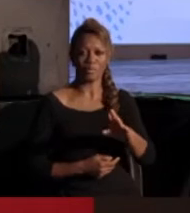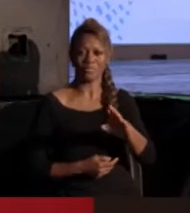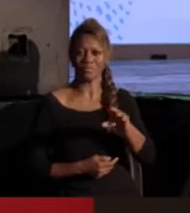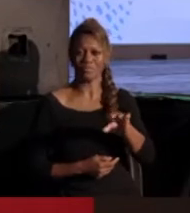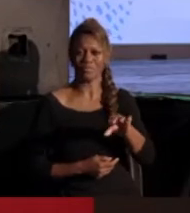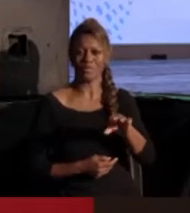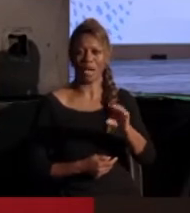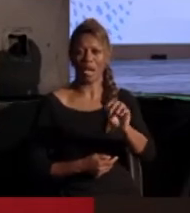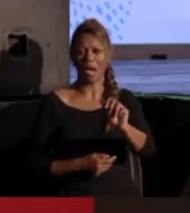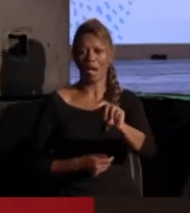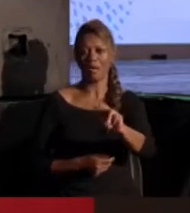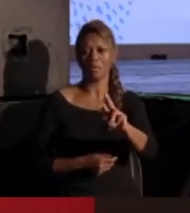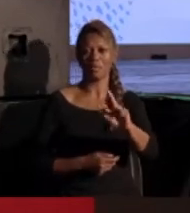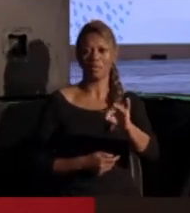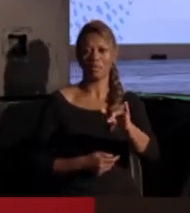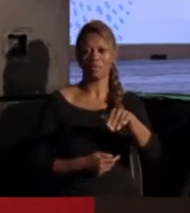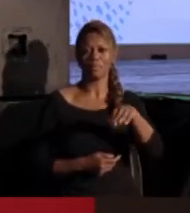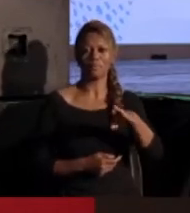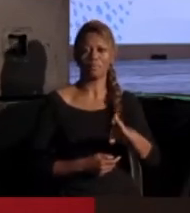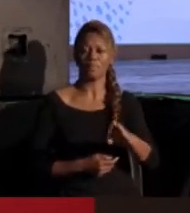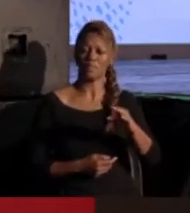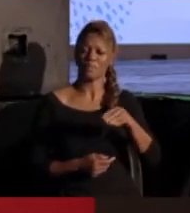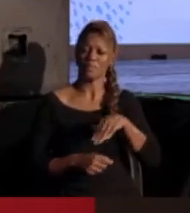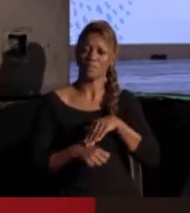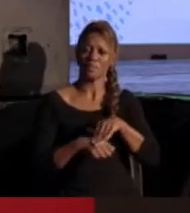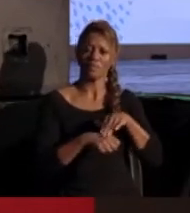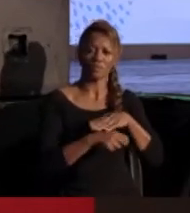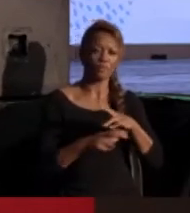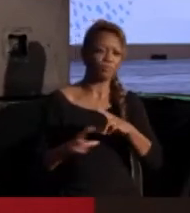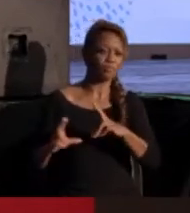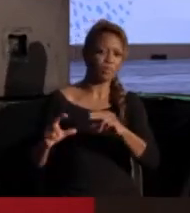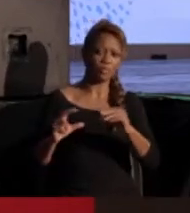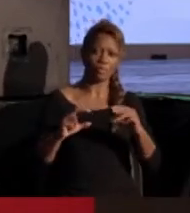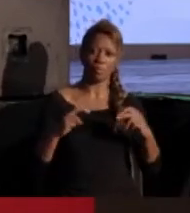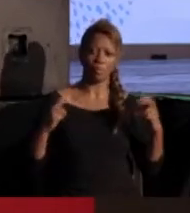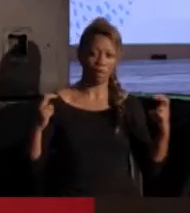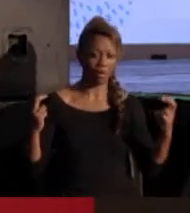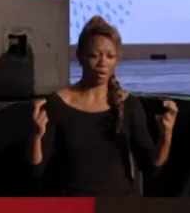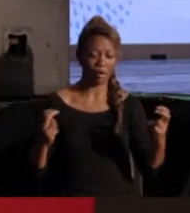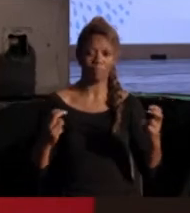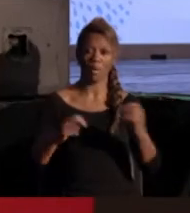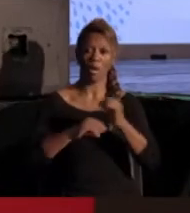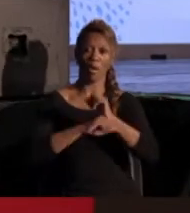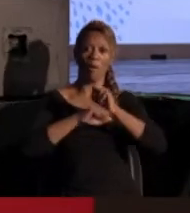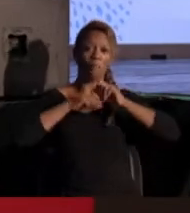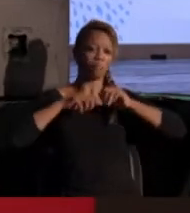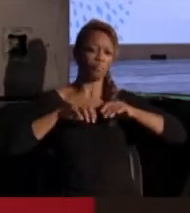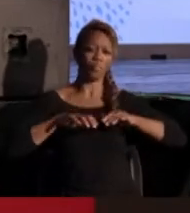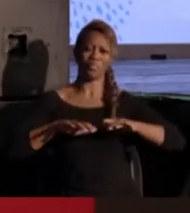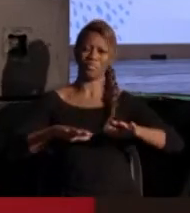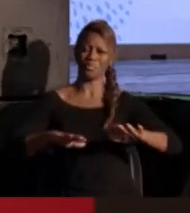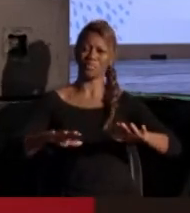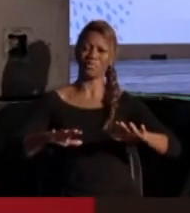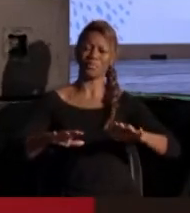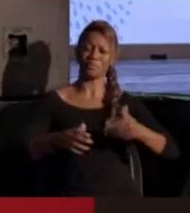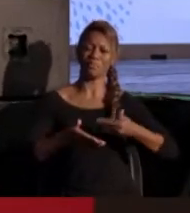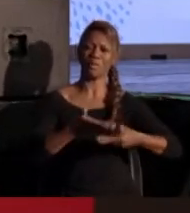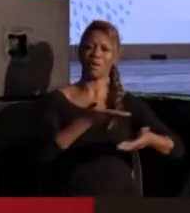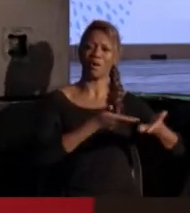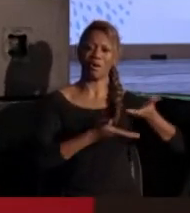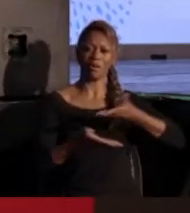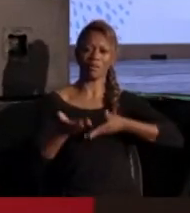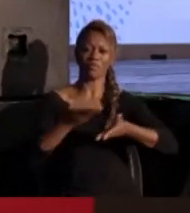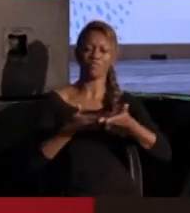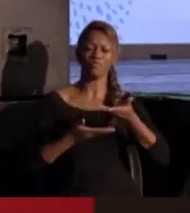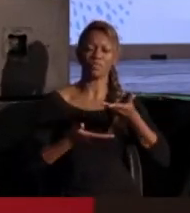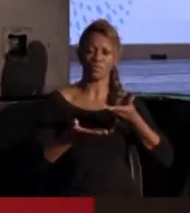warimu, é uma conversação, é como se fosse uma notícia, um noticiário. Estamos trocando informações